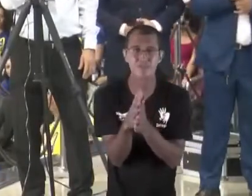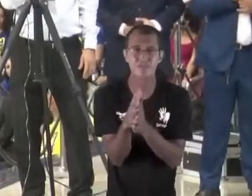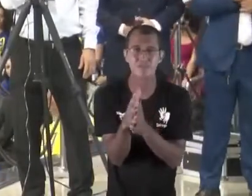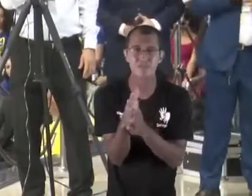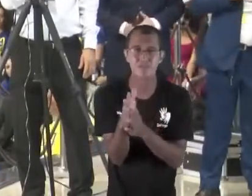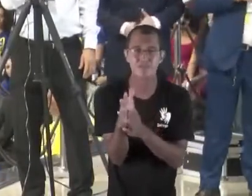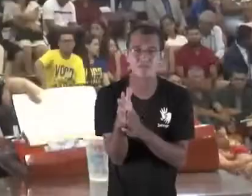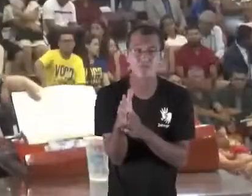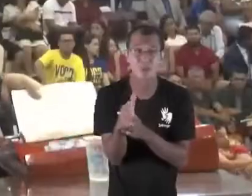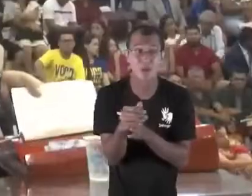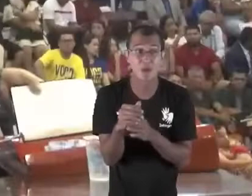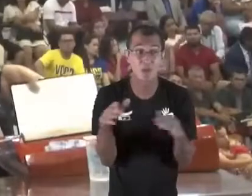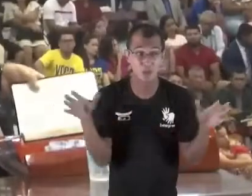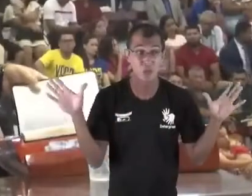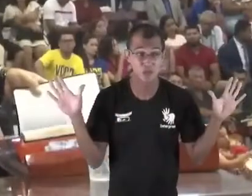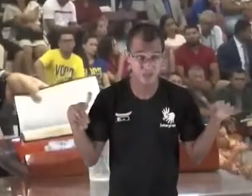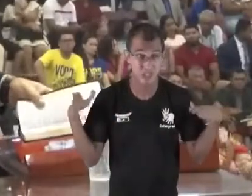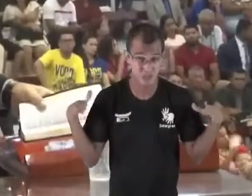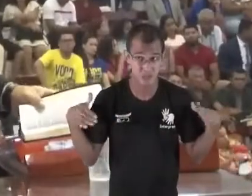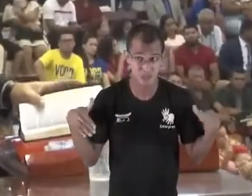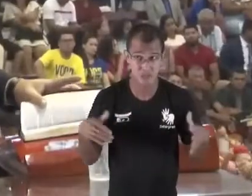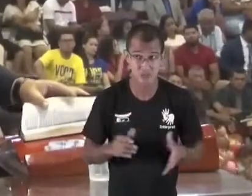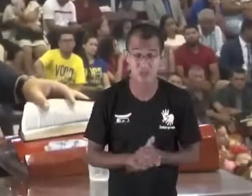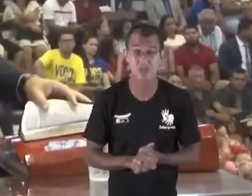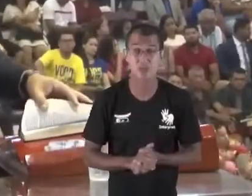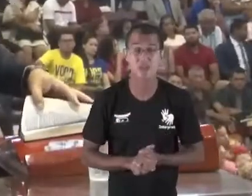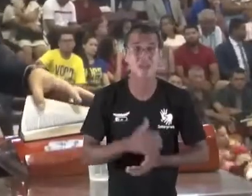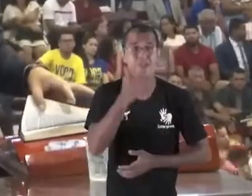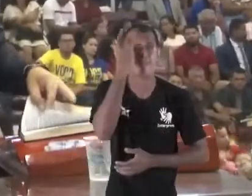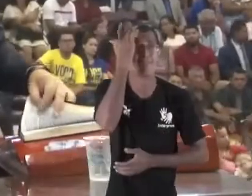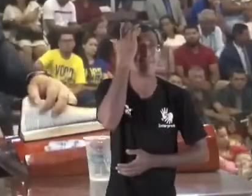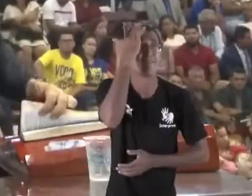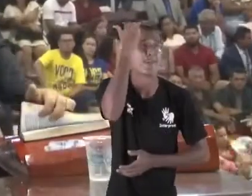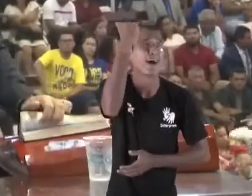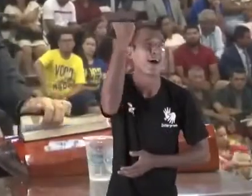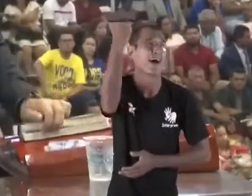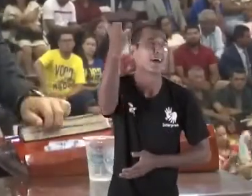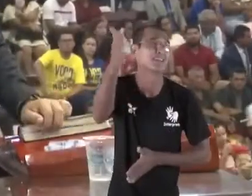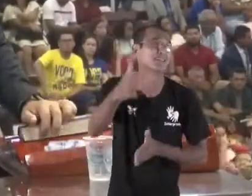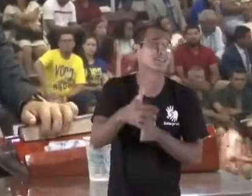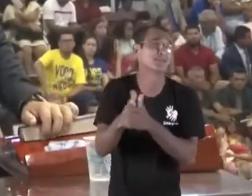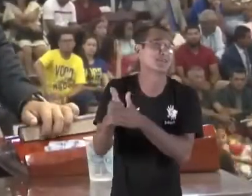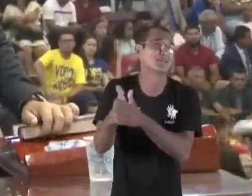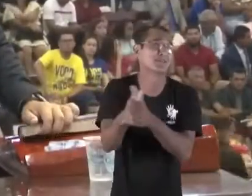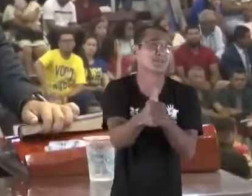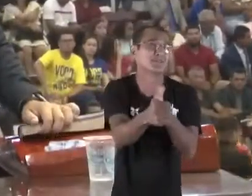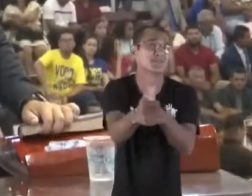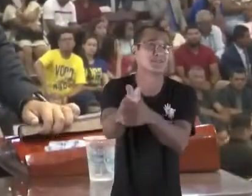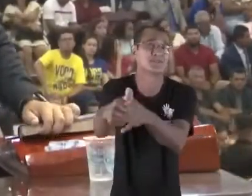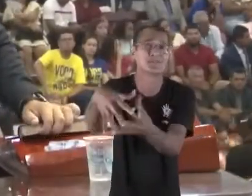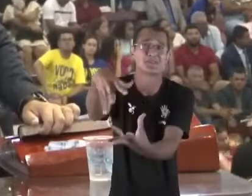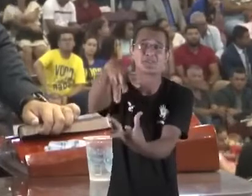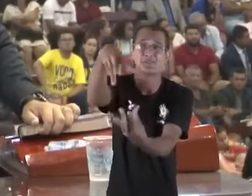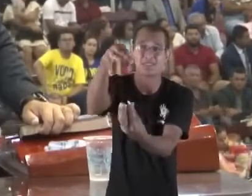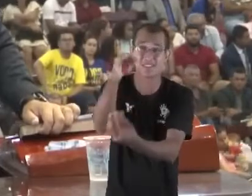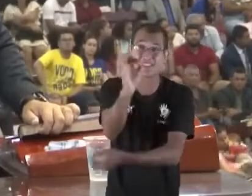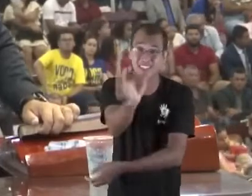Para os querubins, é fácil ser guiado pelo Espírito.